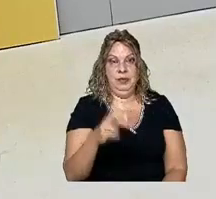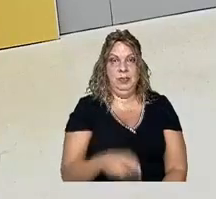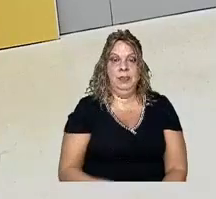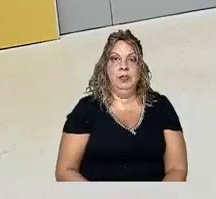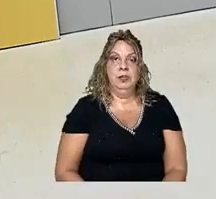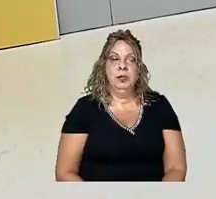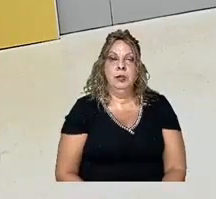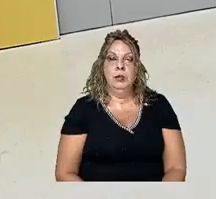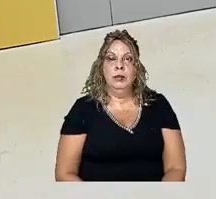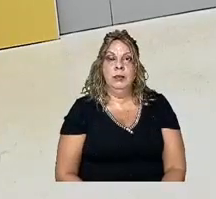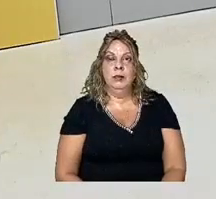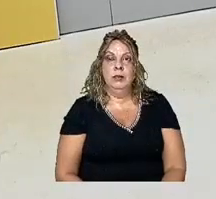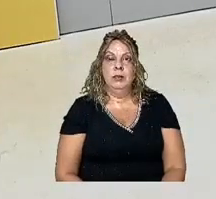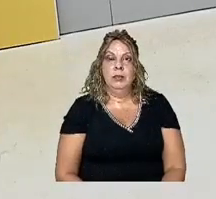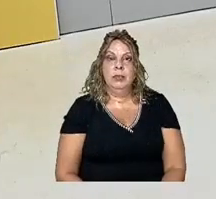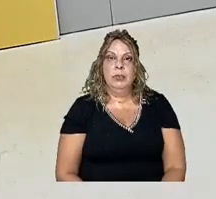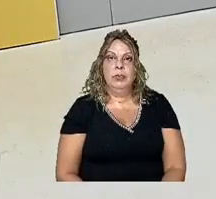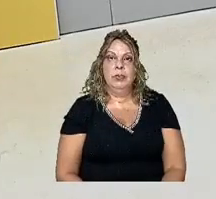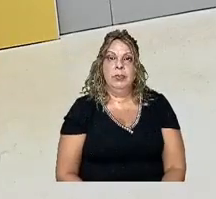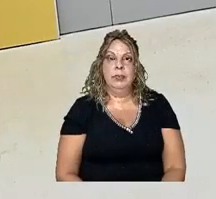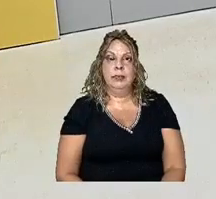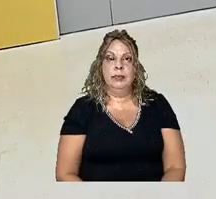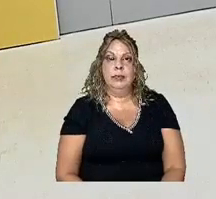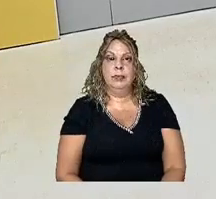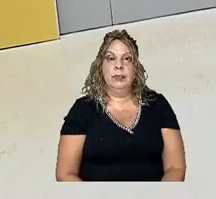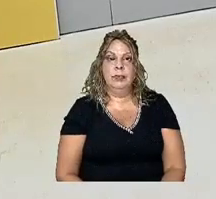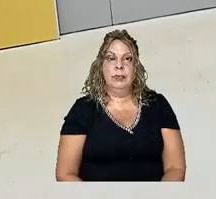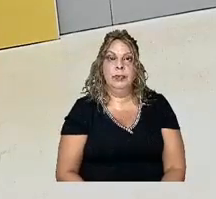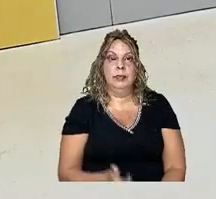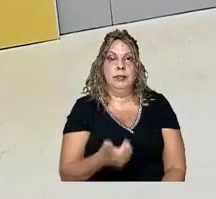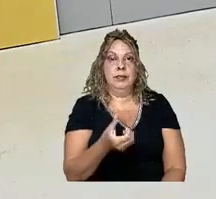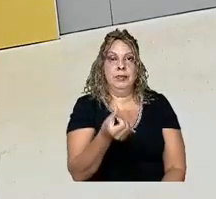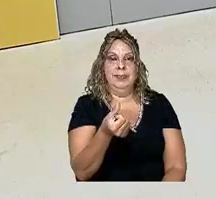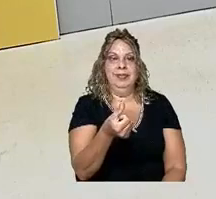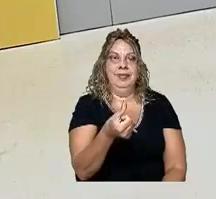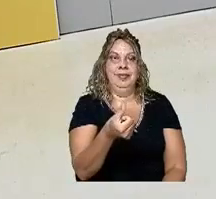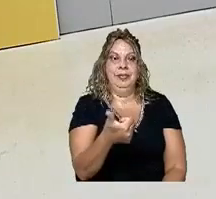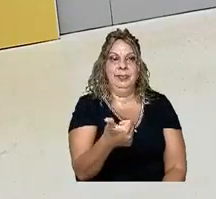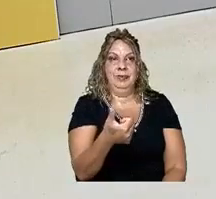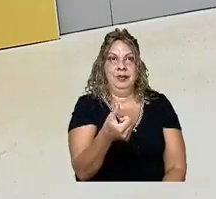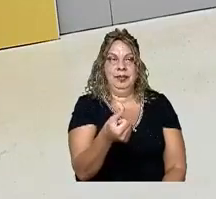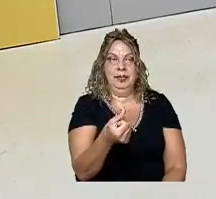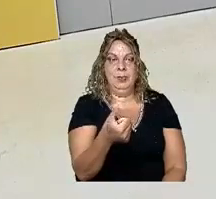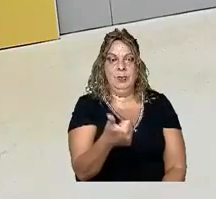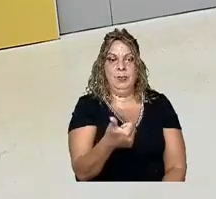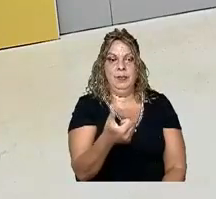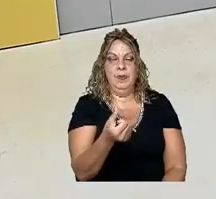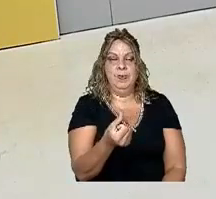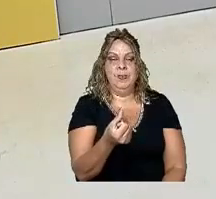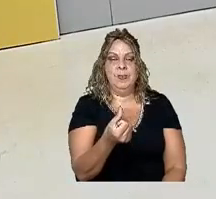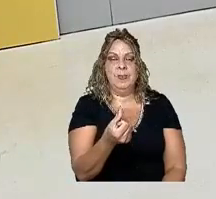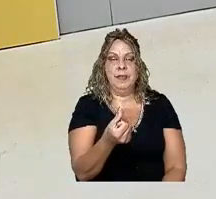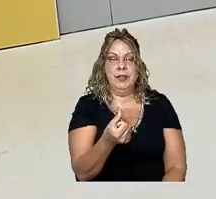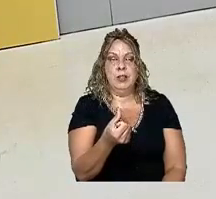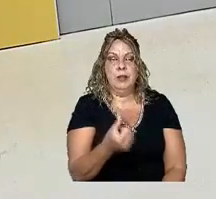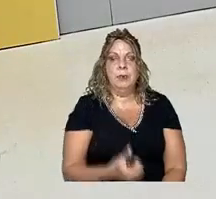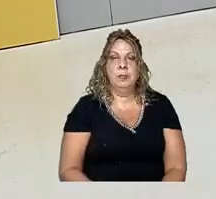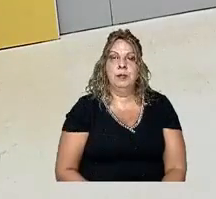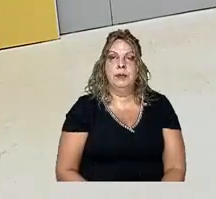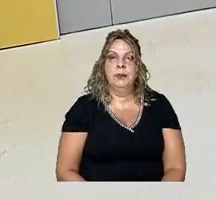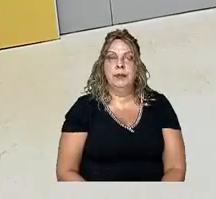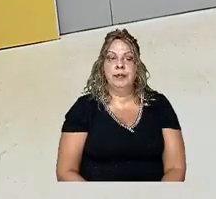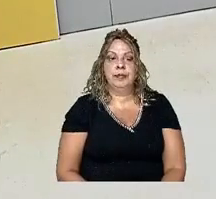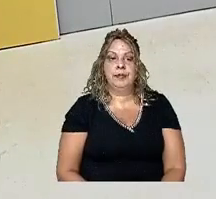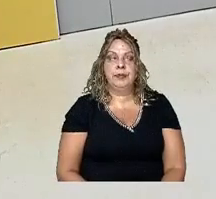35, 35 subiu e saiu, 16, 16, 16,